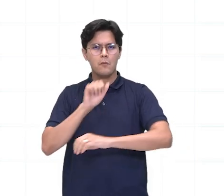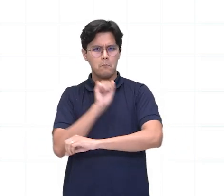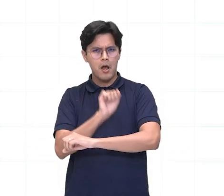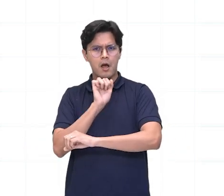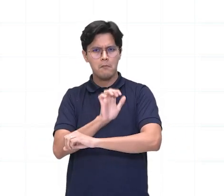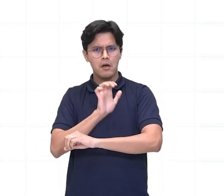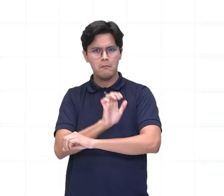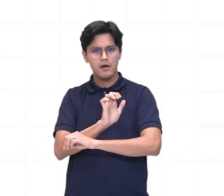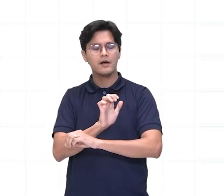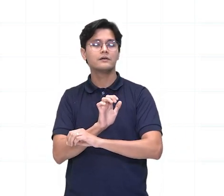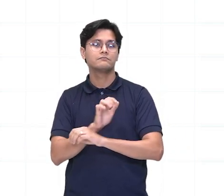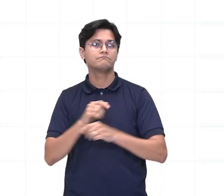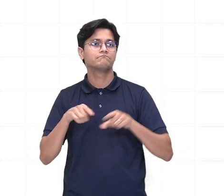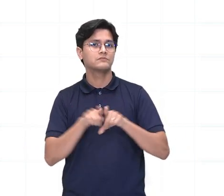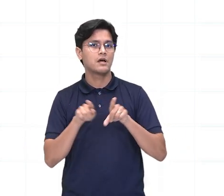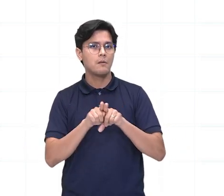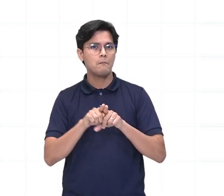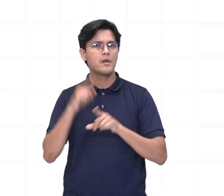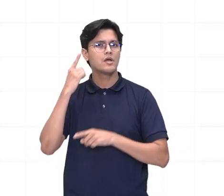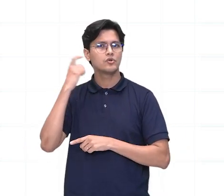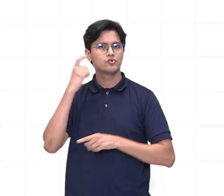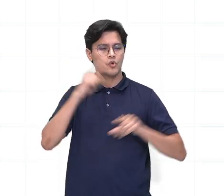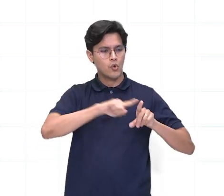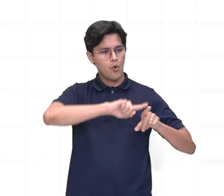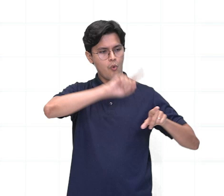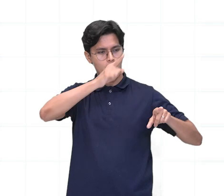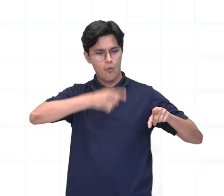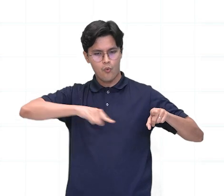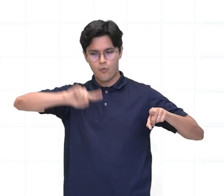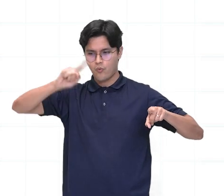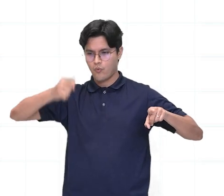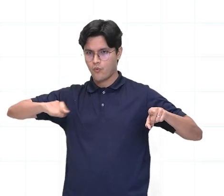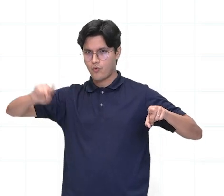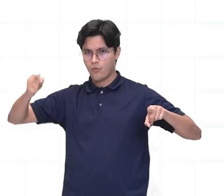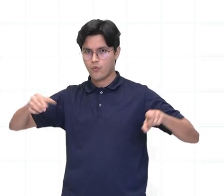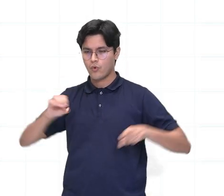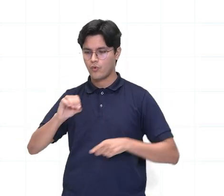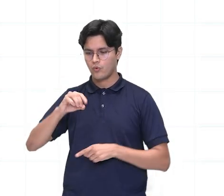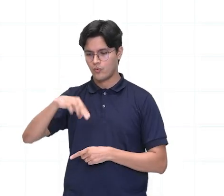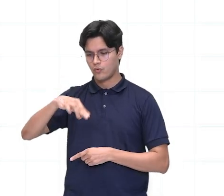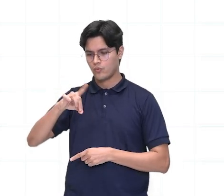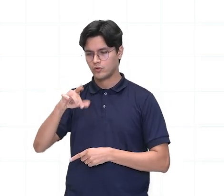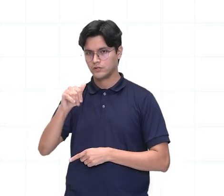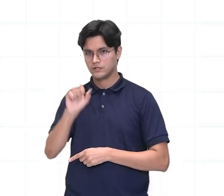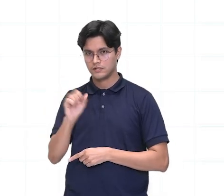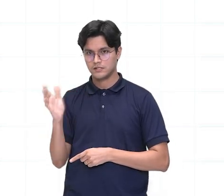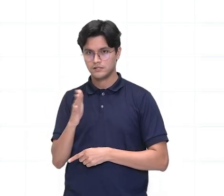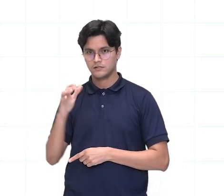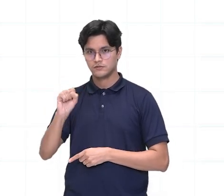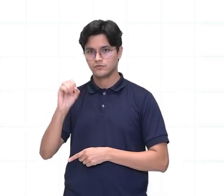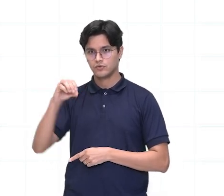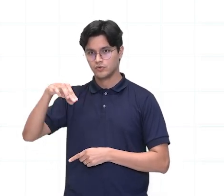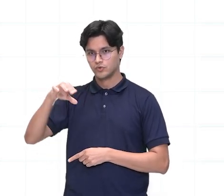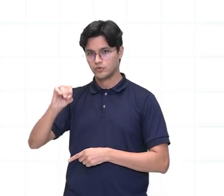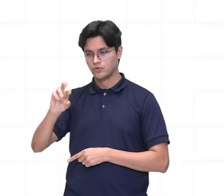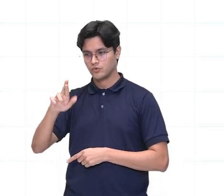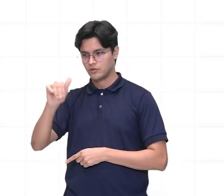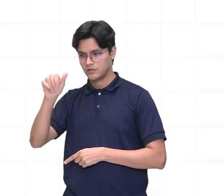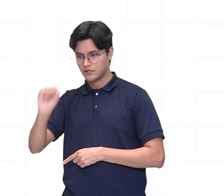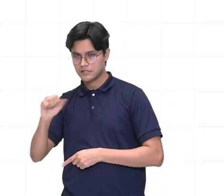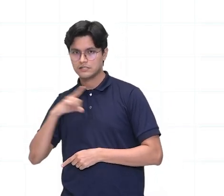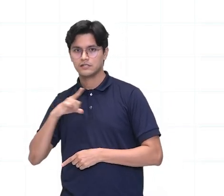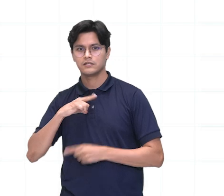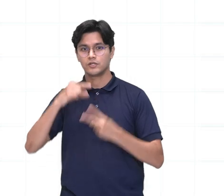elas percorre tempo e espaço de duas formas, em frequências irregulares, sem